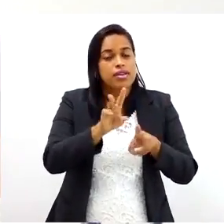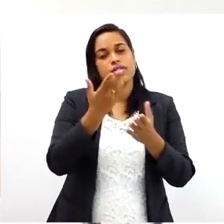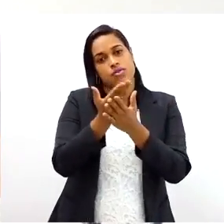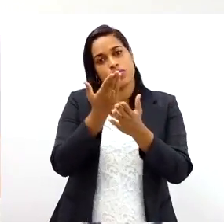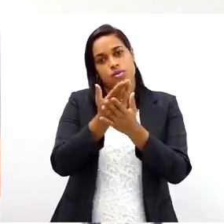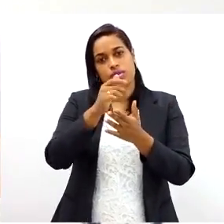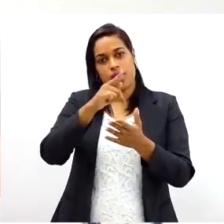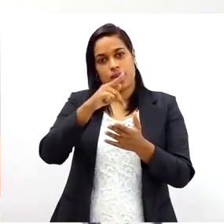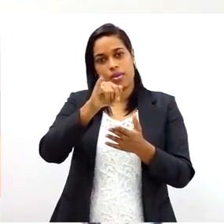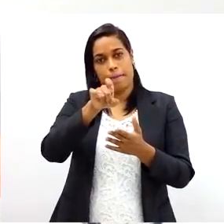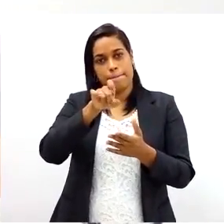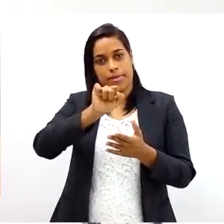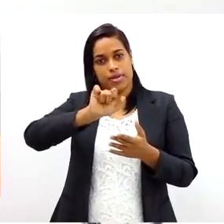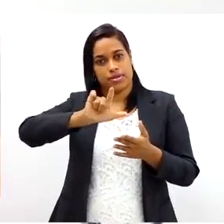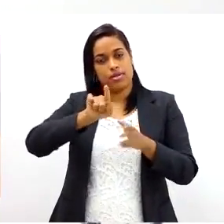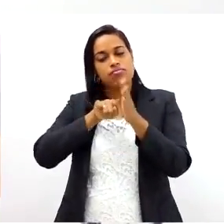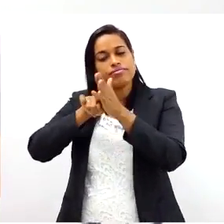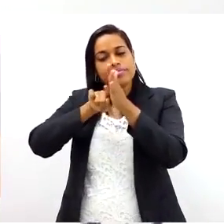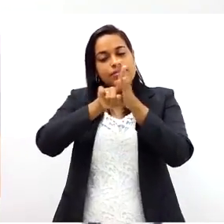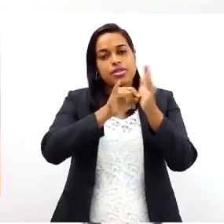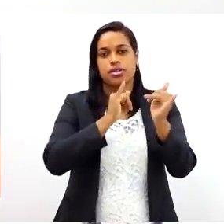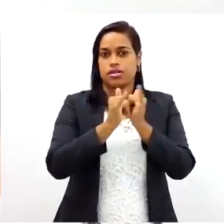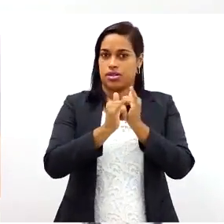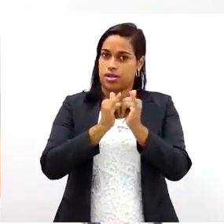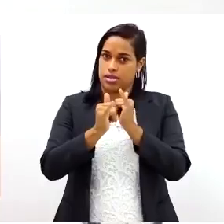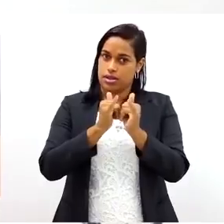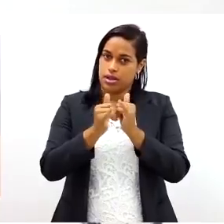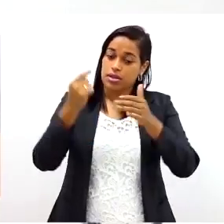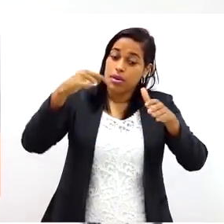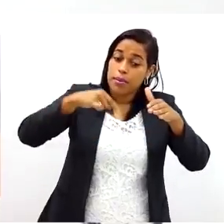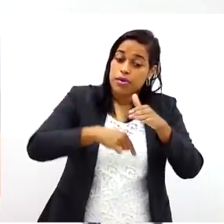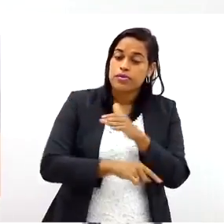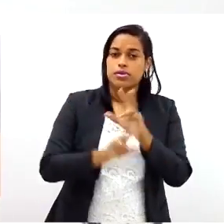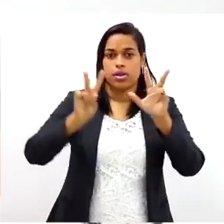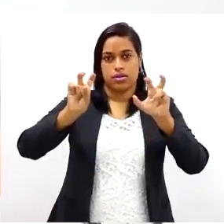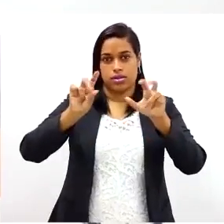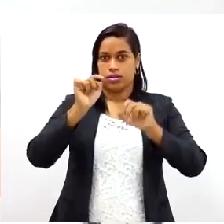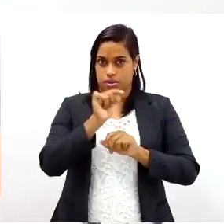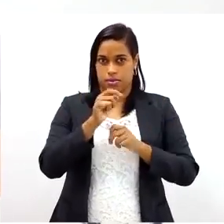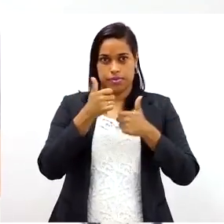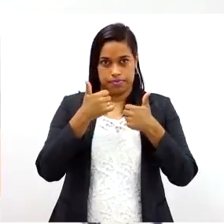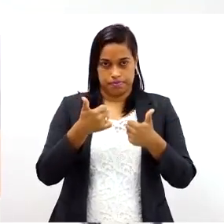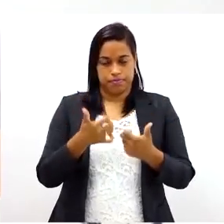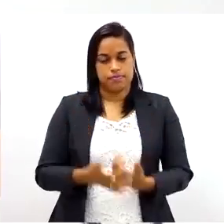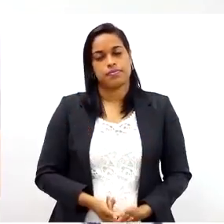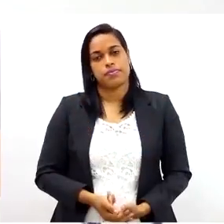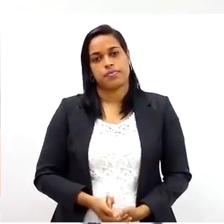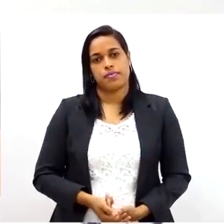deixo para vocês aí fazendo a pesquisa na internet e aprofundar mais sobre esse assunto.